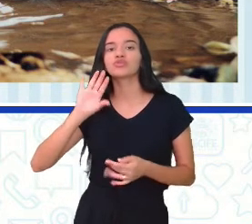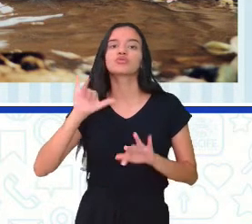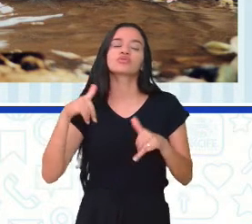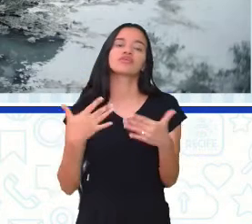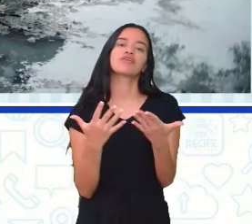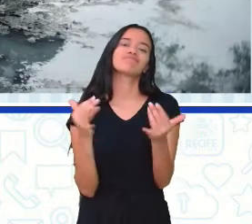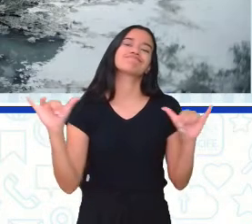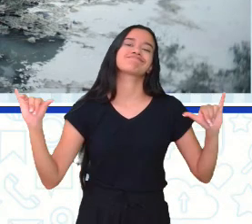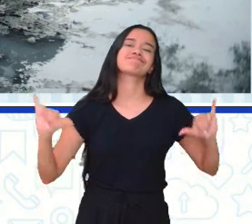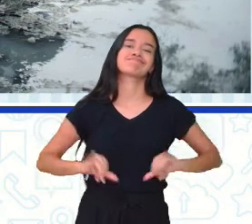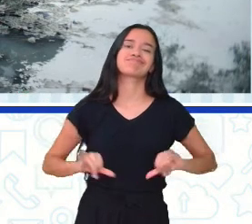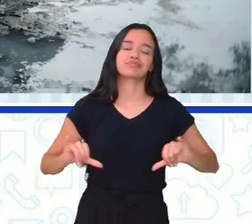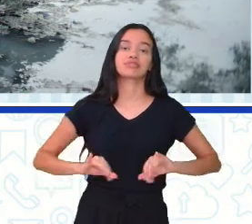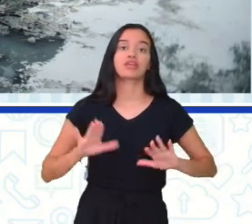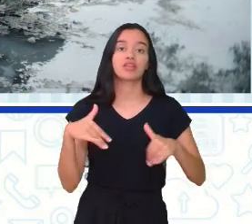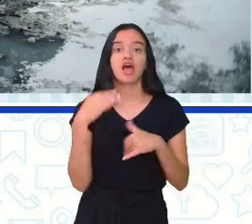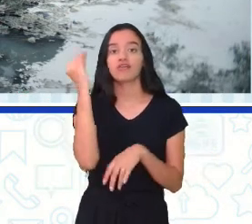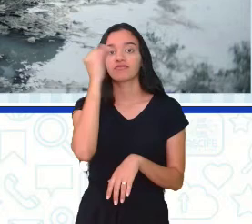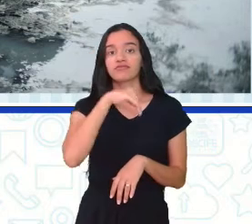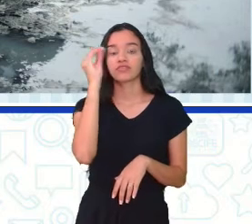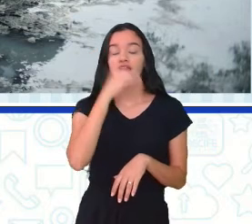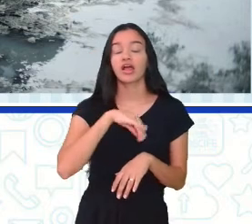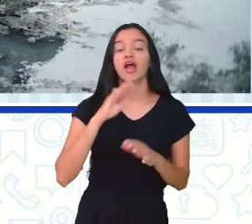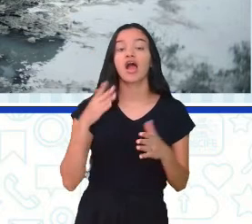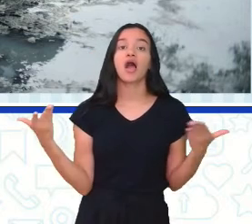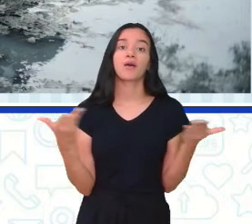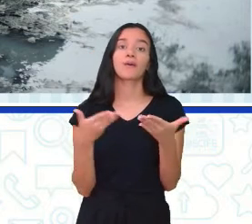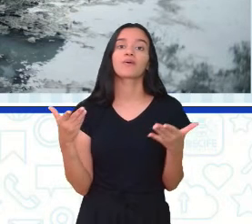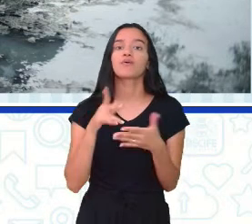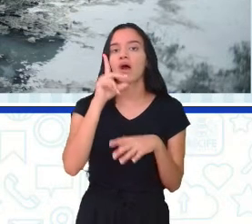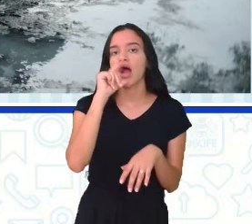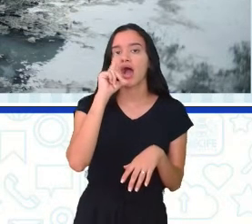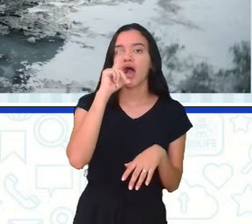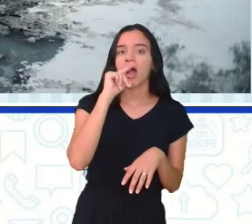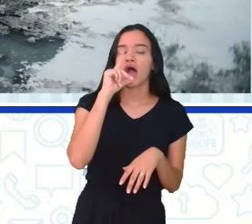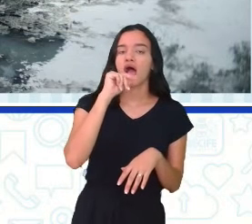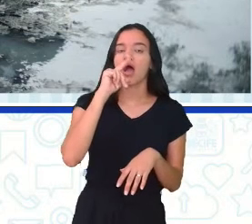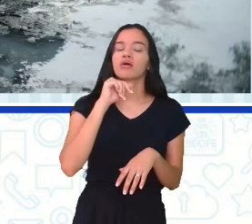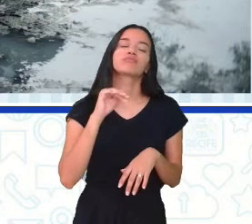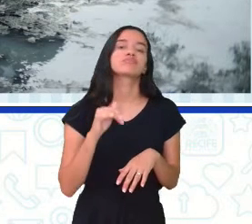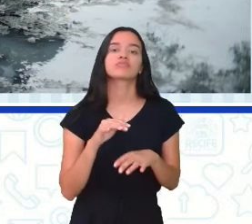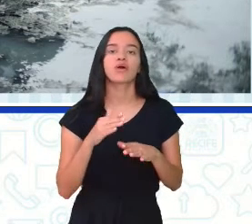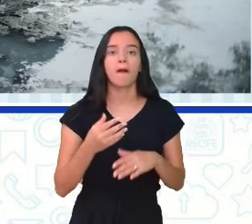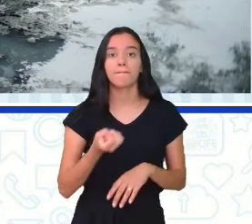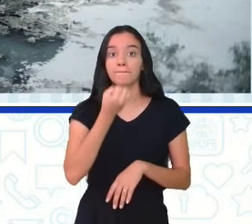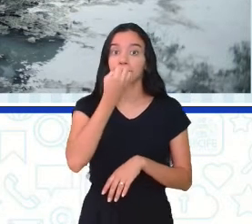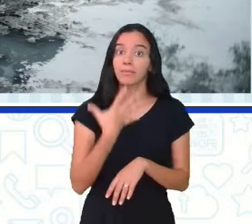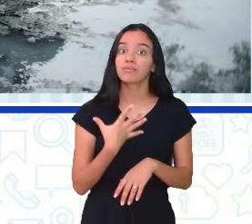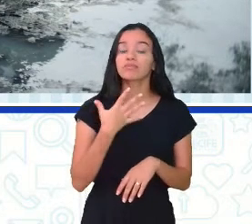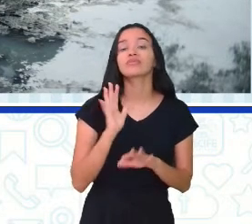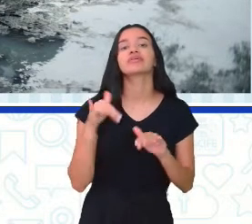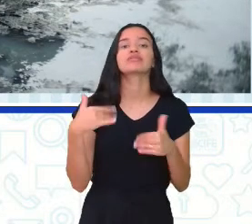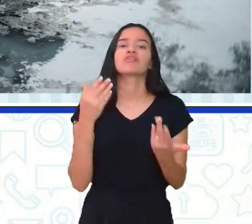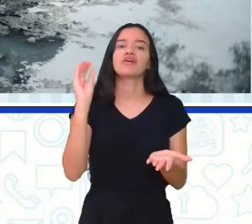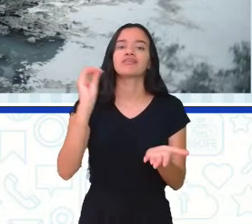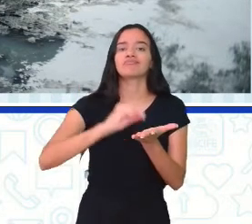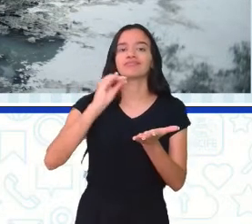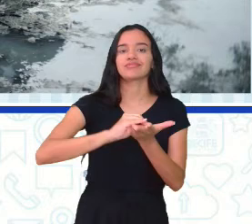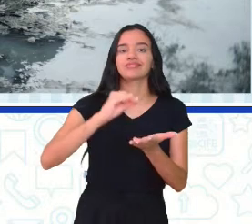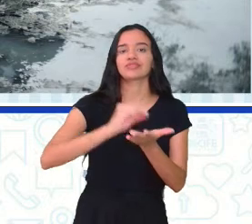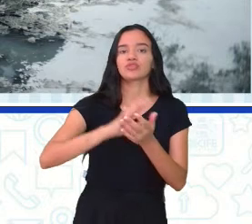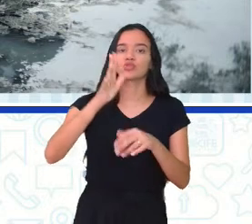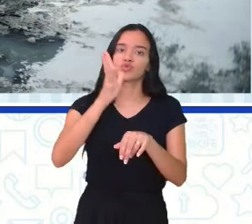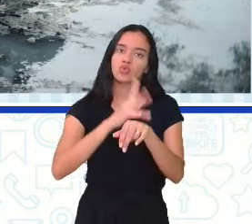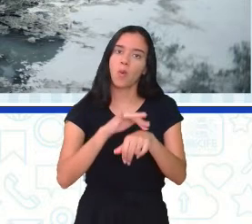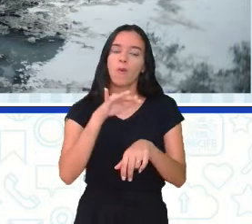uma água potável, uma água de qualidade é fundamental, tá? E muitas vezes a ausência disso vai ser vetor de